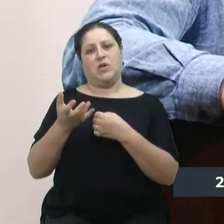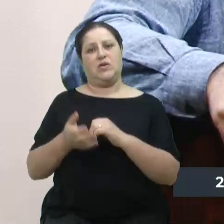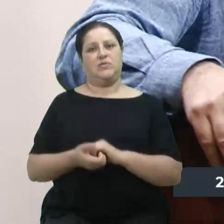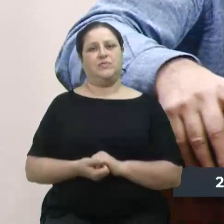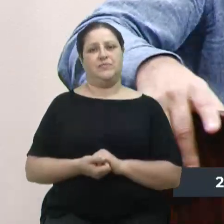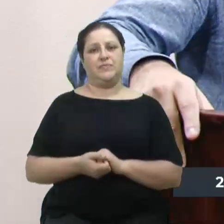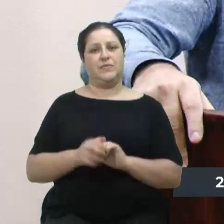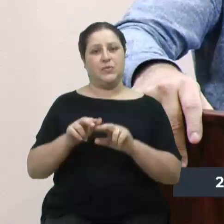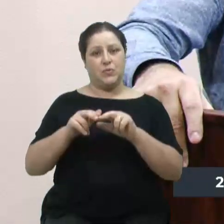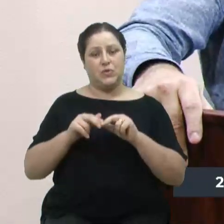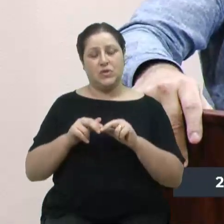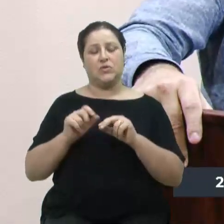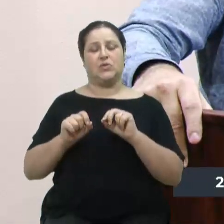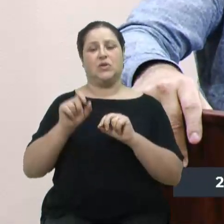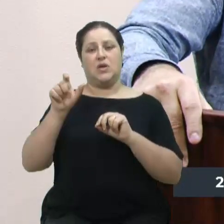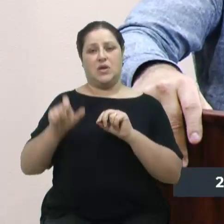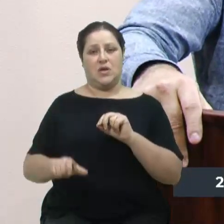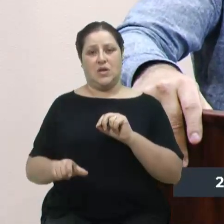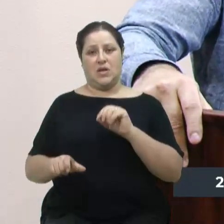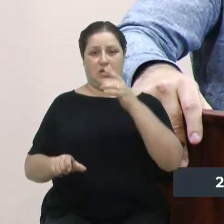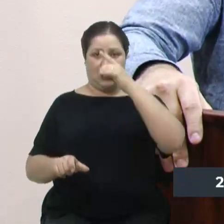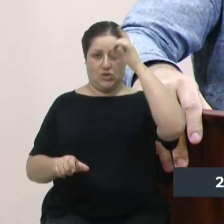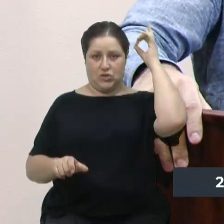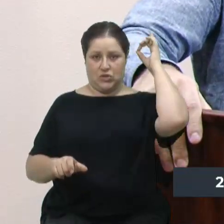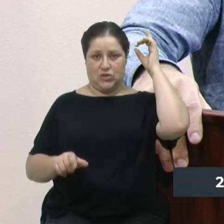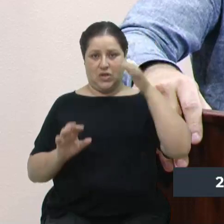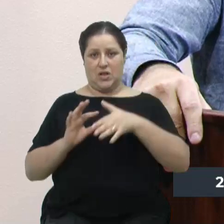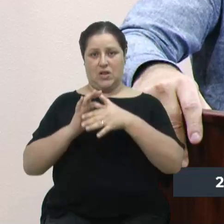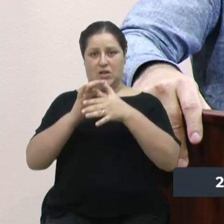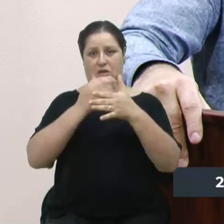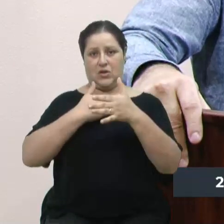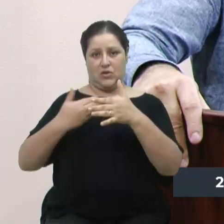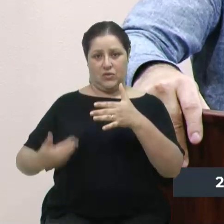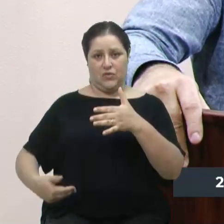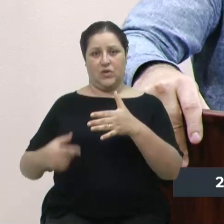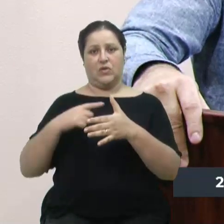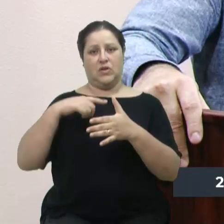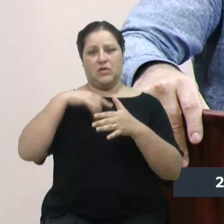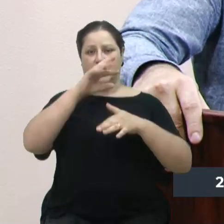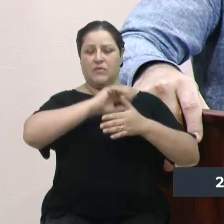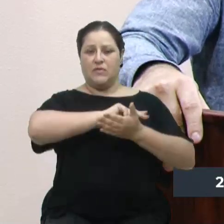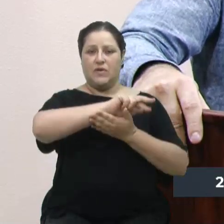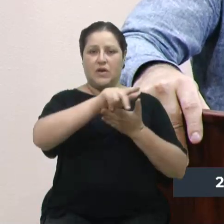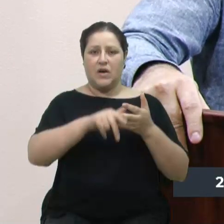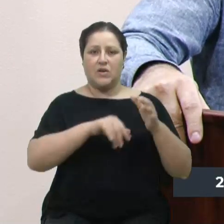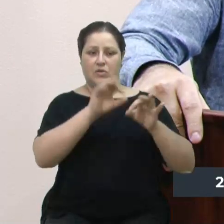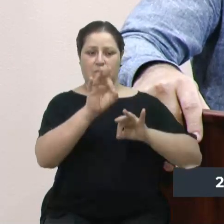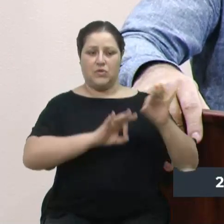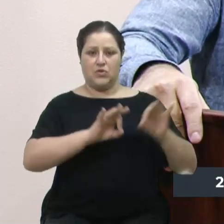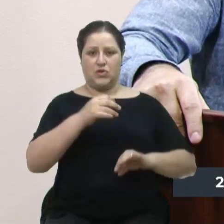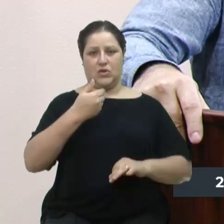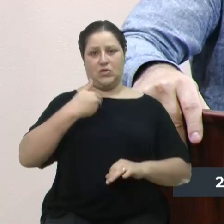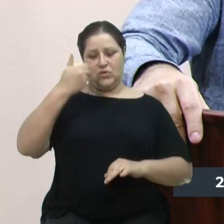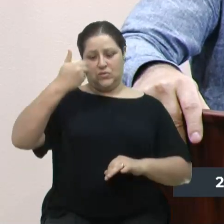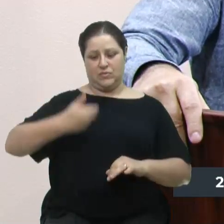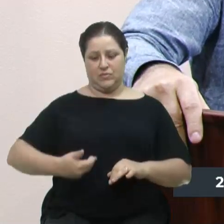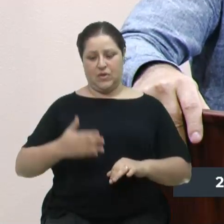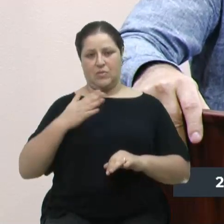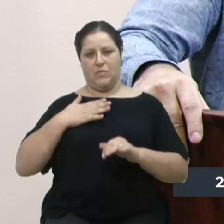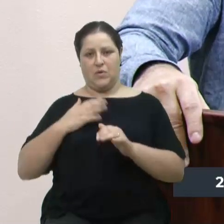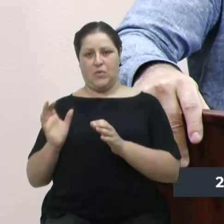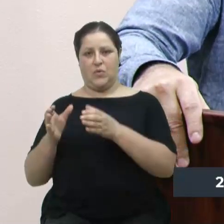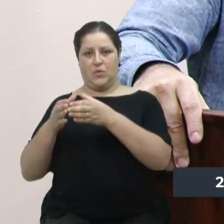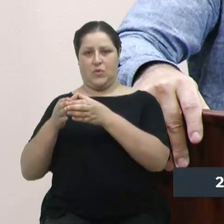sentido, líder de governo Lucas Dil, foram inúmeros os projetos em que esse vereador e a minha